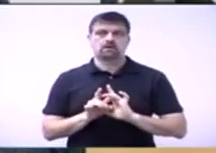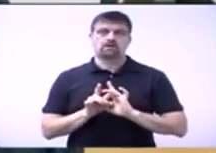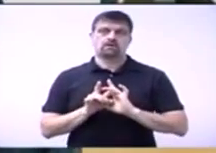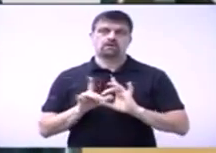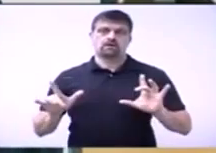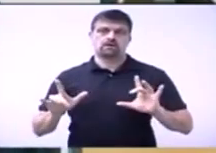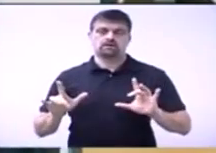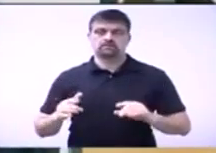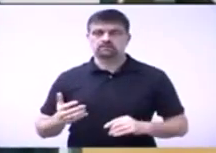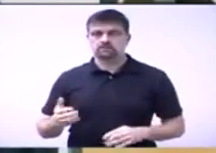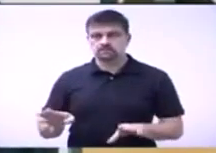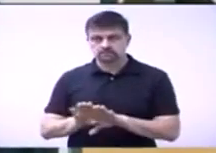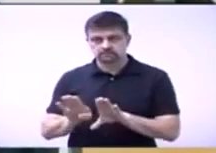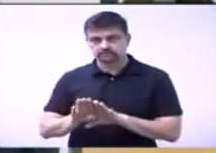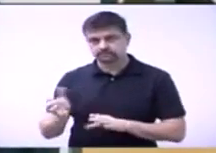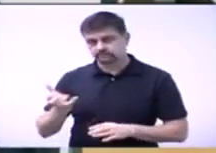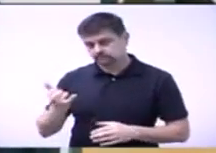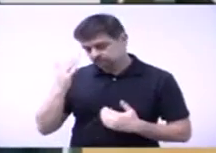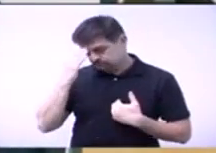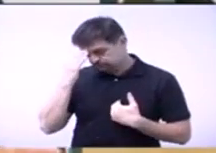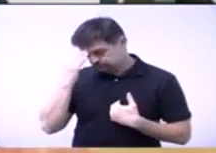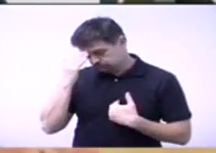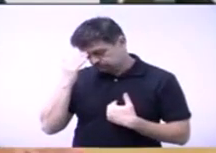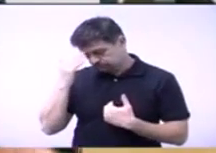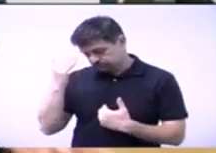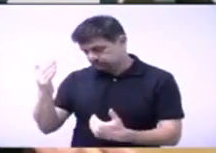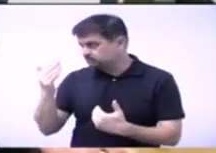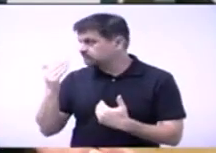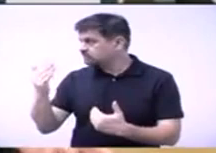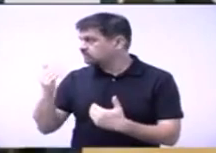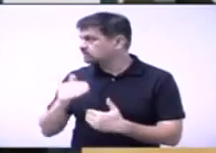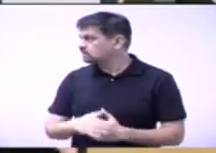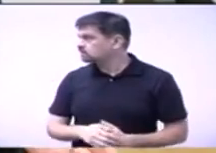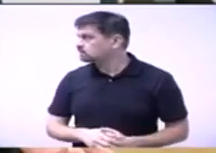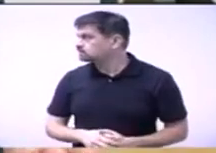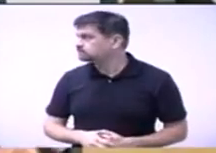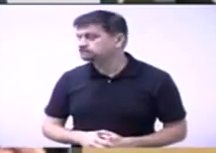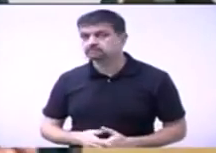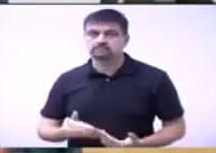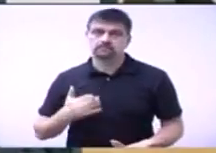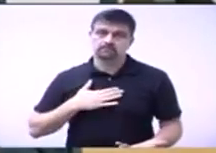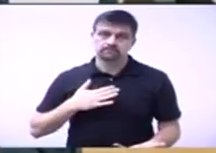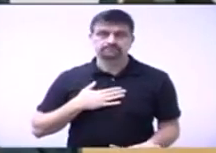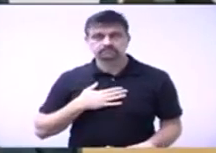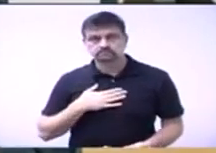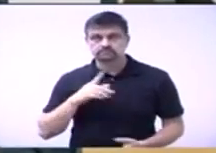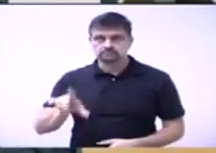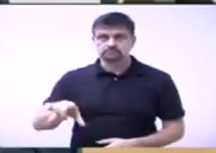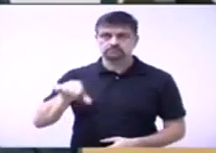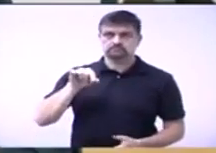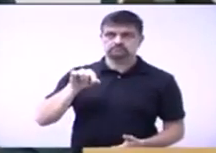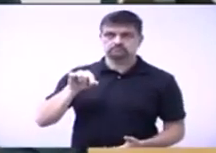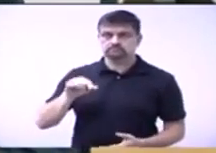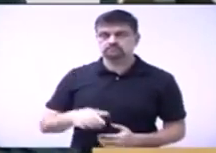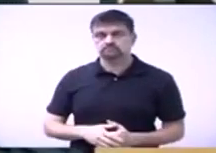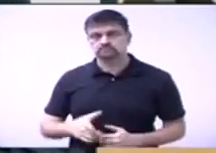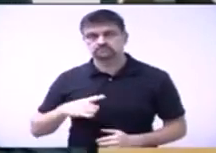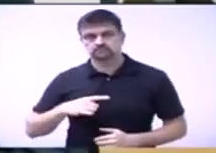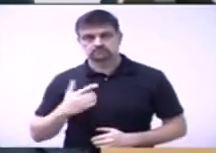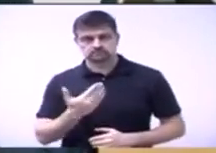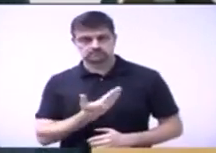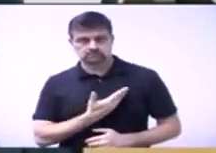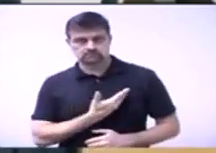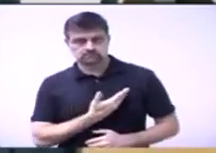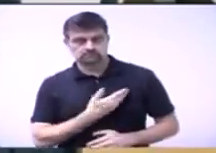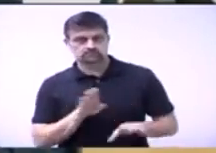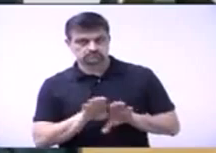Então, só tenho que agradecer também. Mas é uma, como falo, é uma opção, né? Muitos companheiros